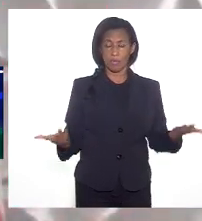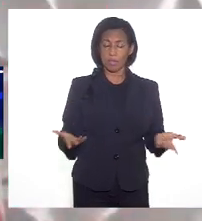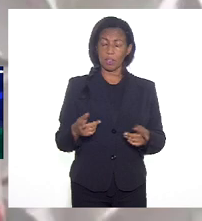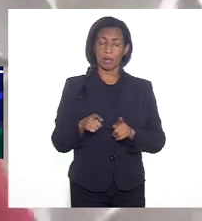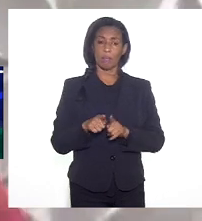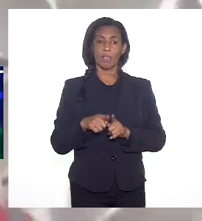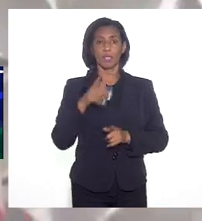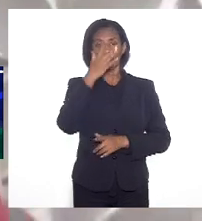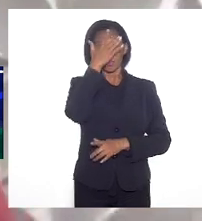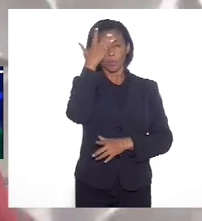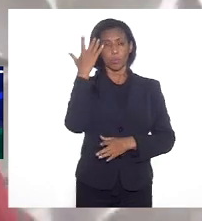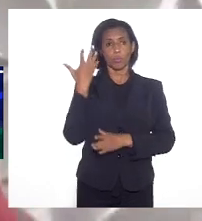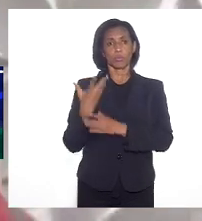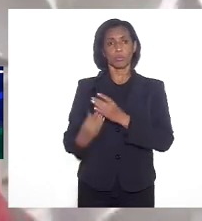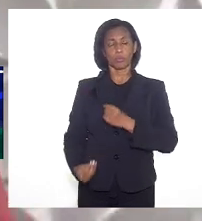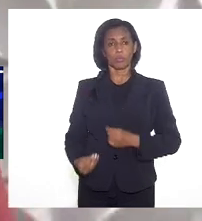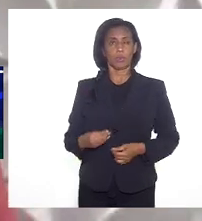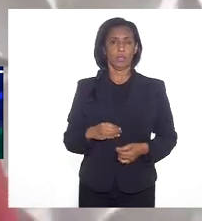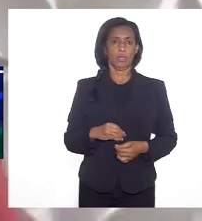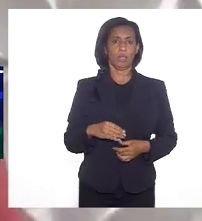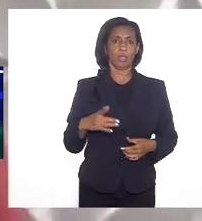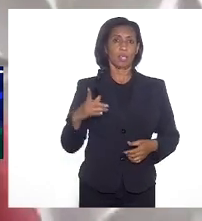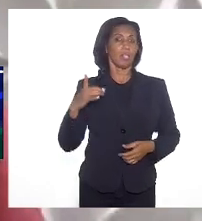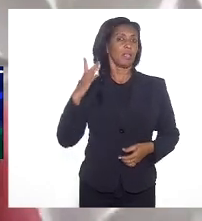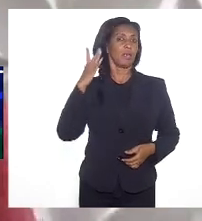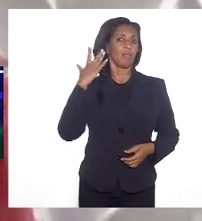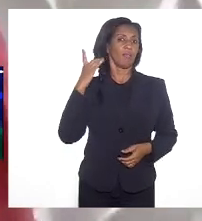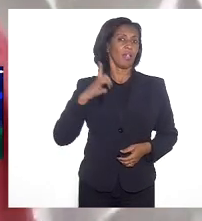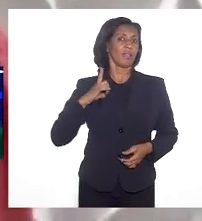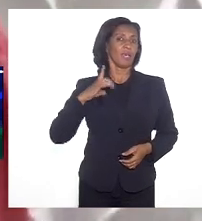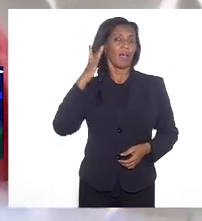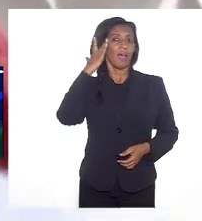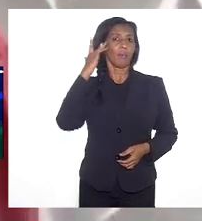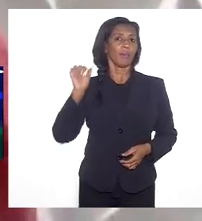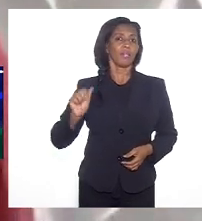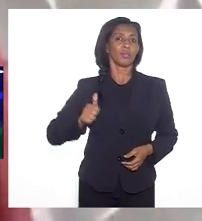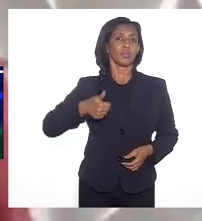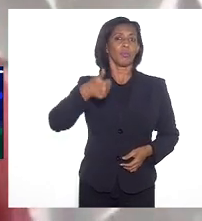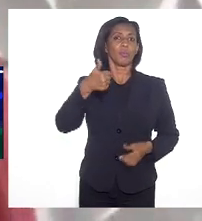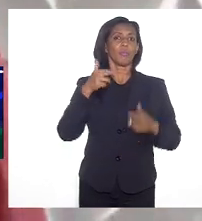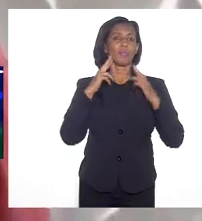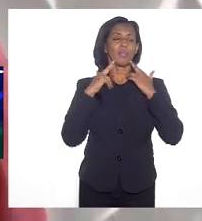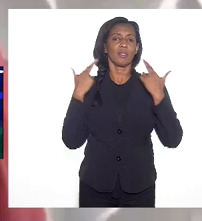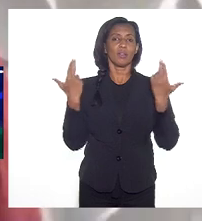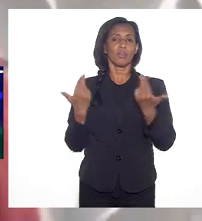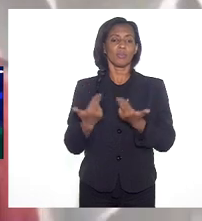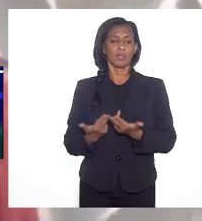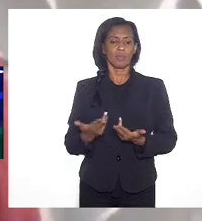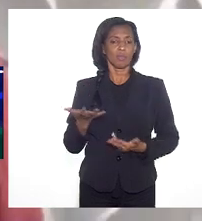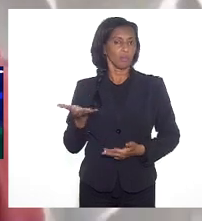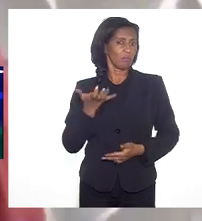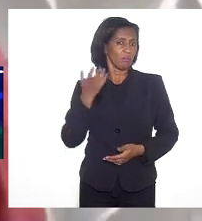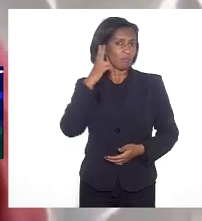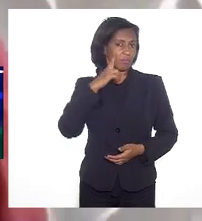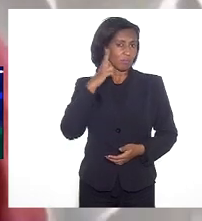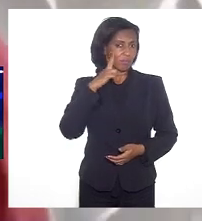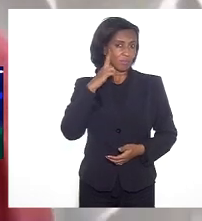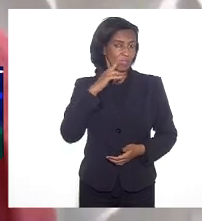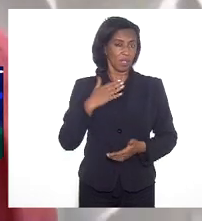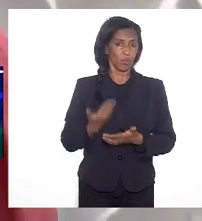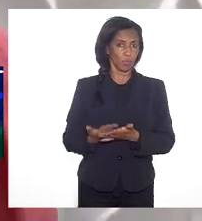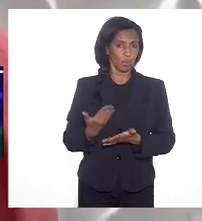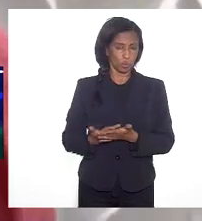pessoas desaparecidas que vai ter amanhã a sua primeira reunião e eu quero lembrar que um